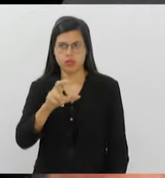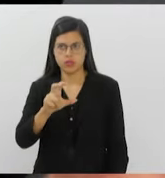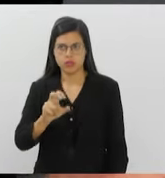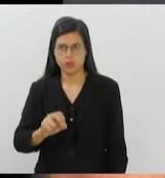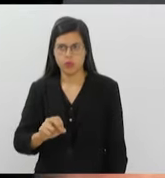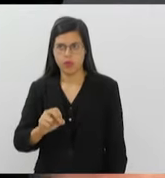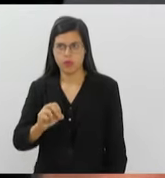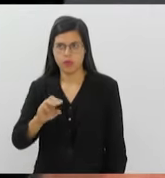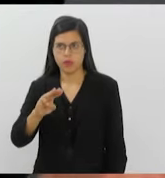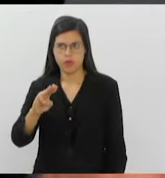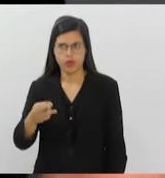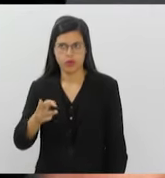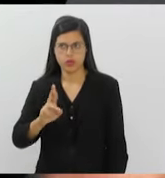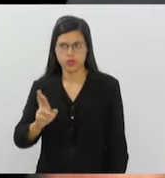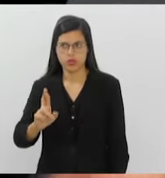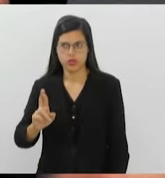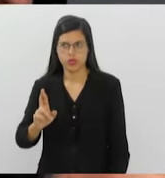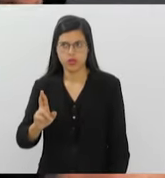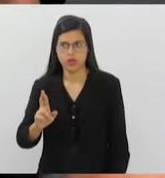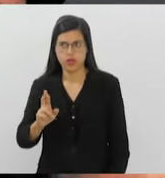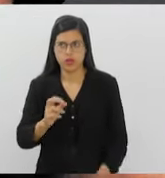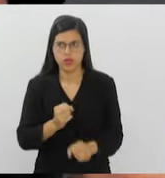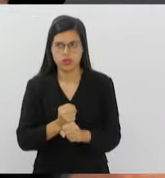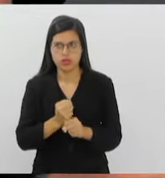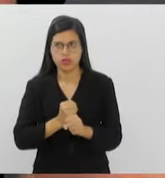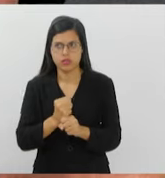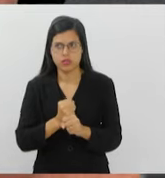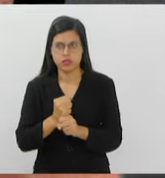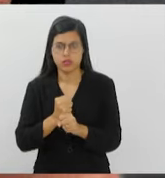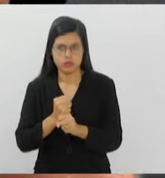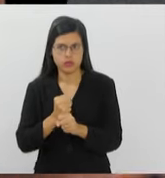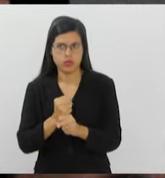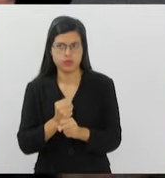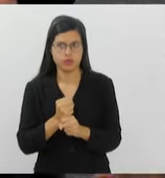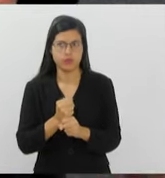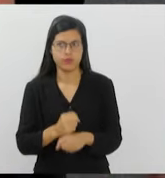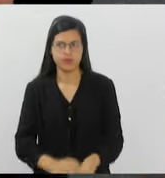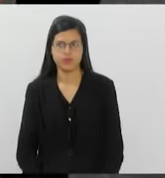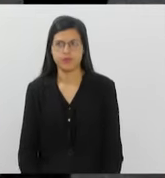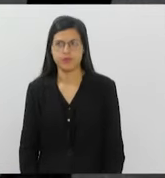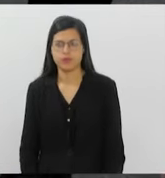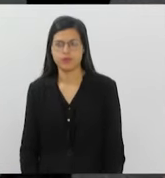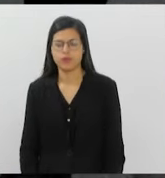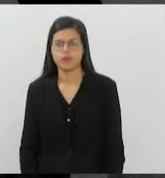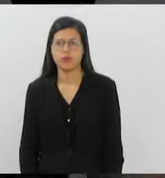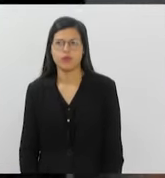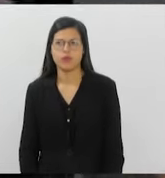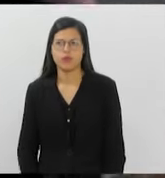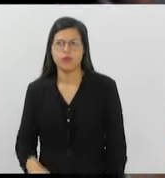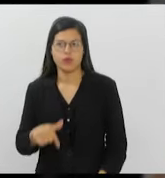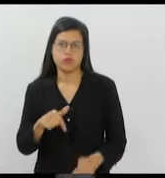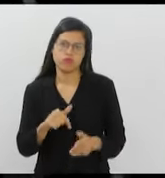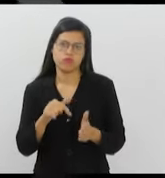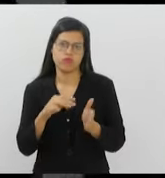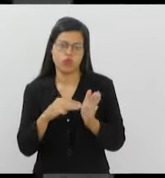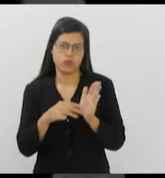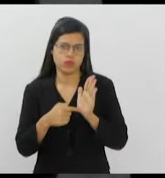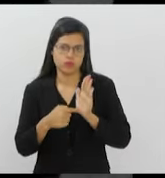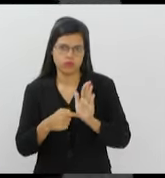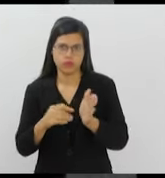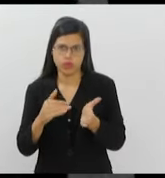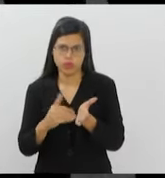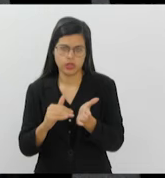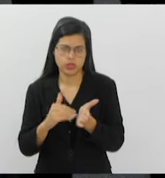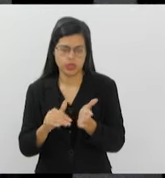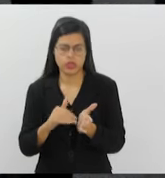milhões de reais ano, consoante o memorial da secretaria. Mas